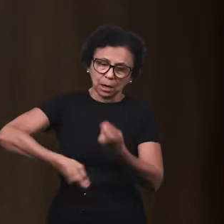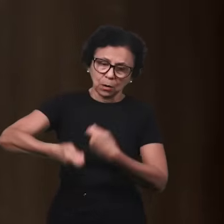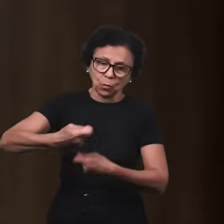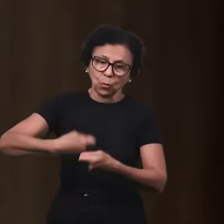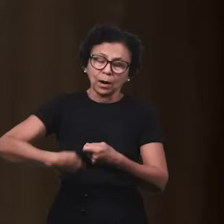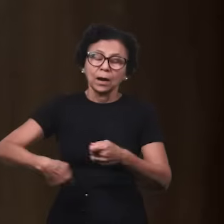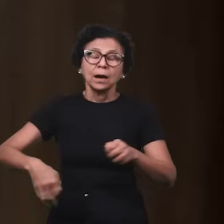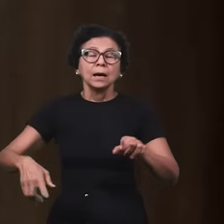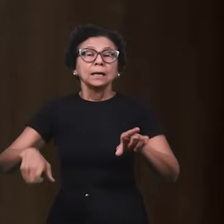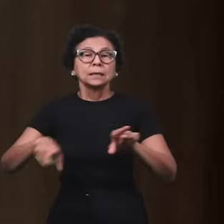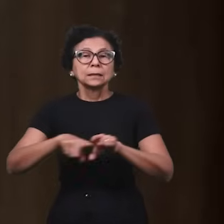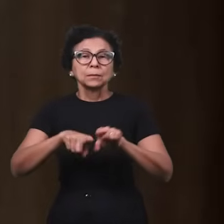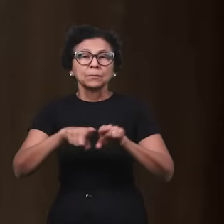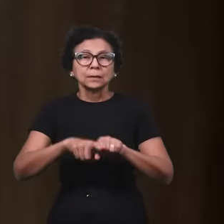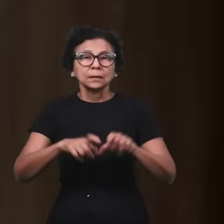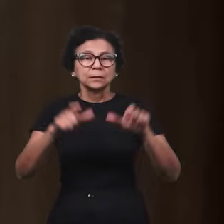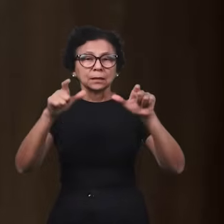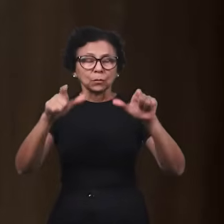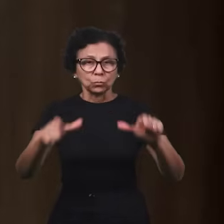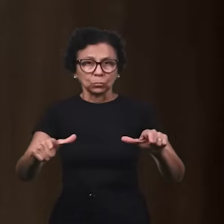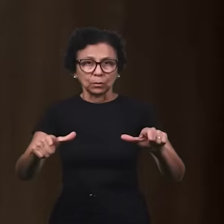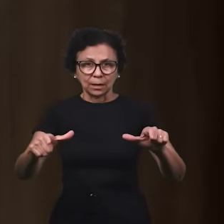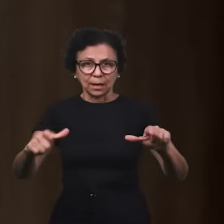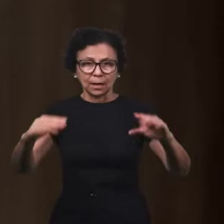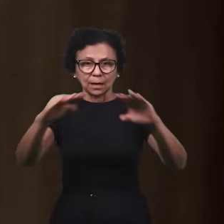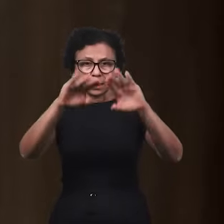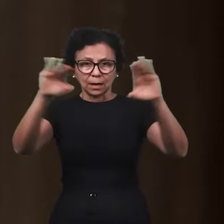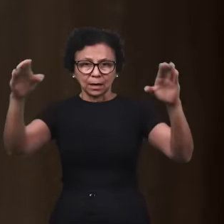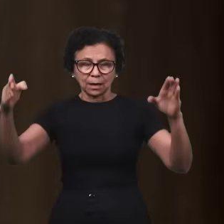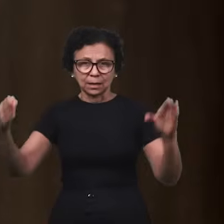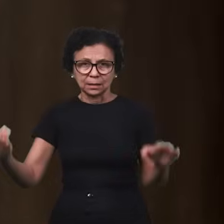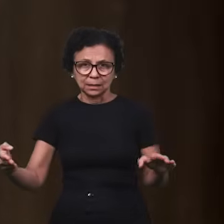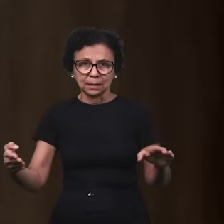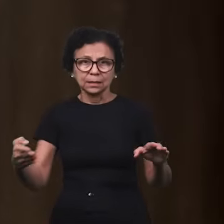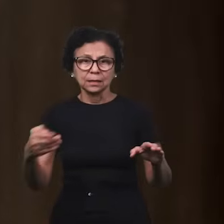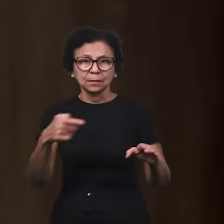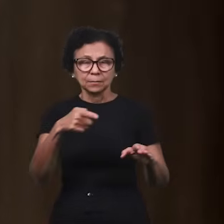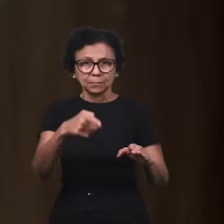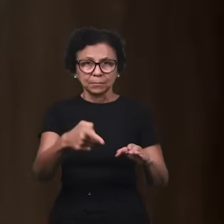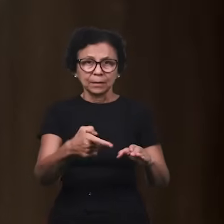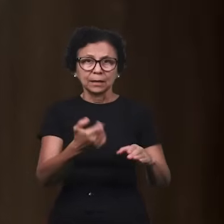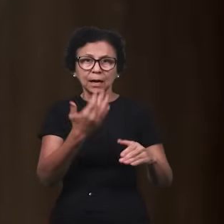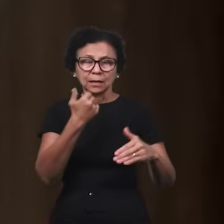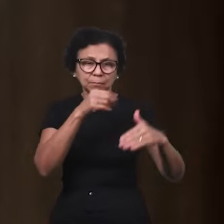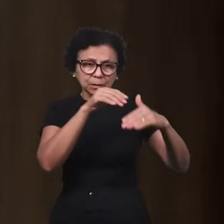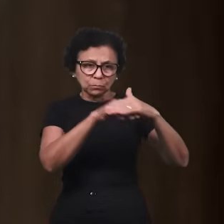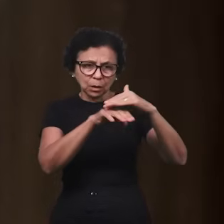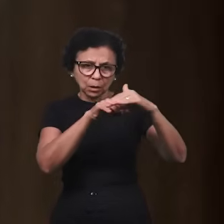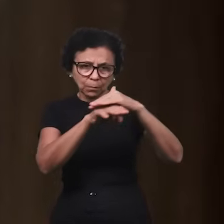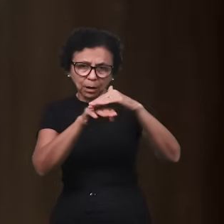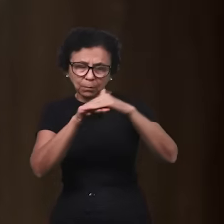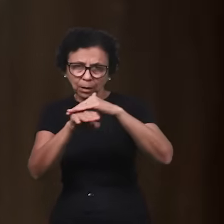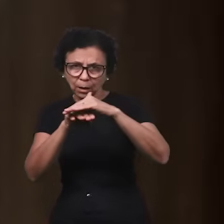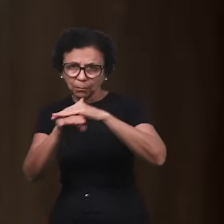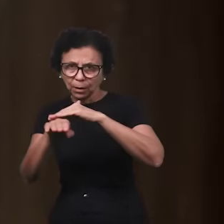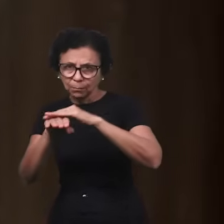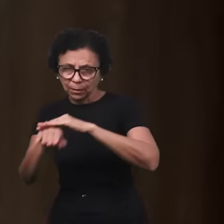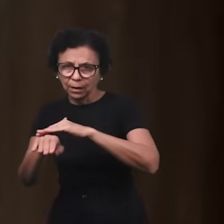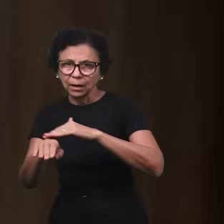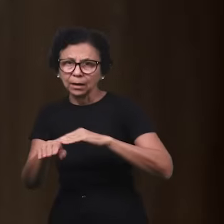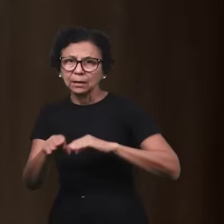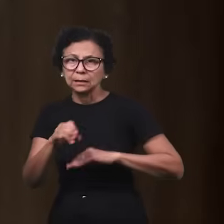também os celeiros. Eles sempre deixavam celeiros reservados para caso de cerco.